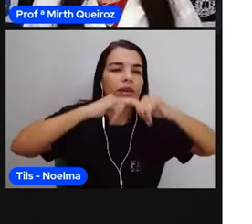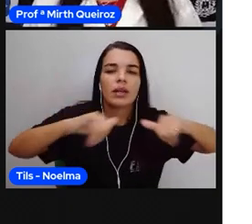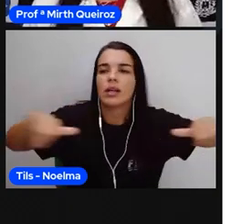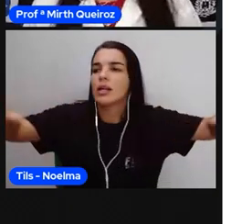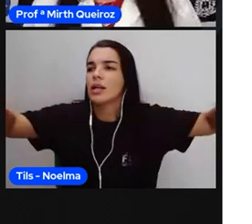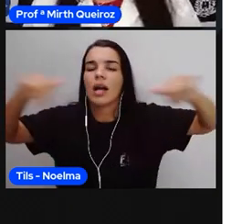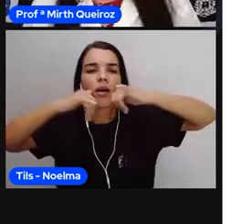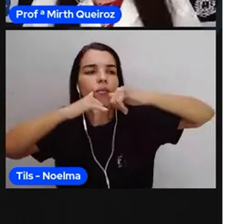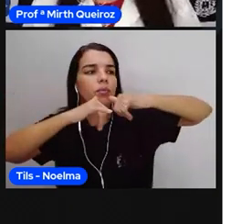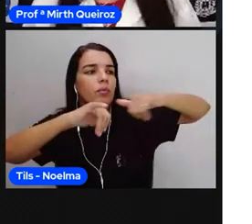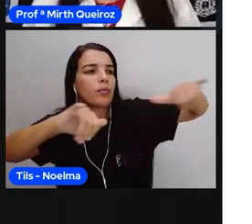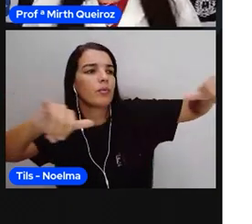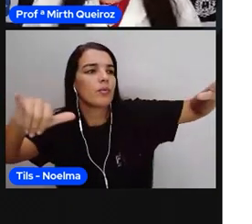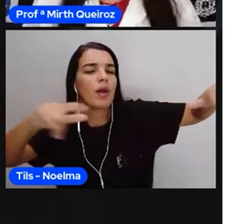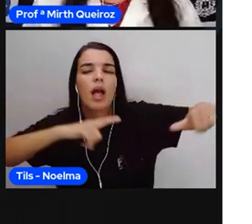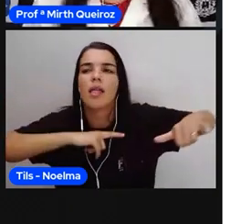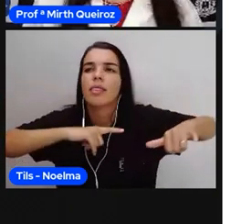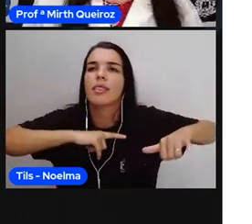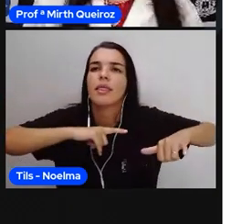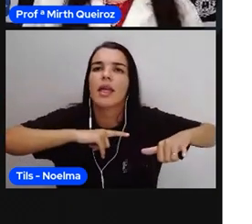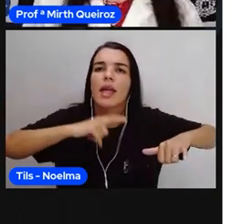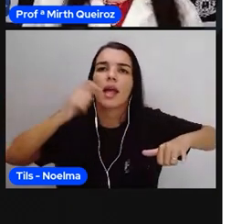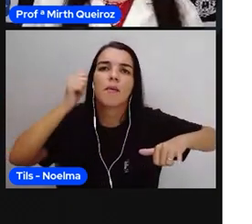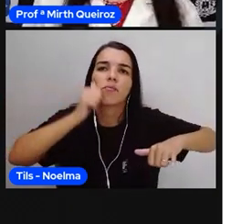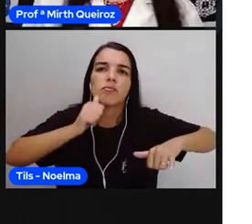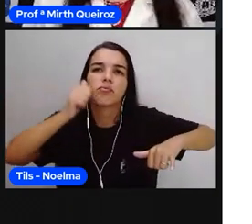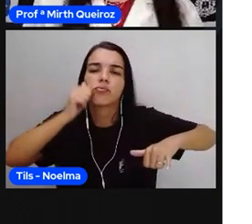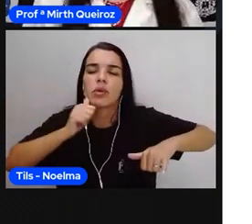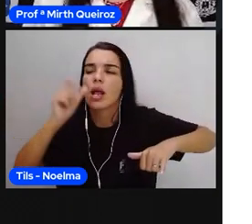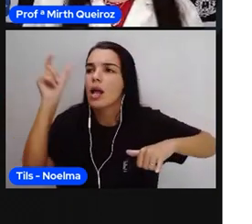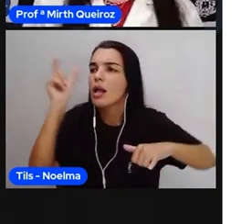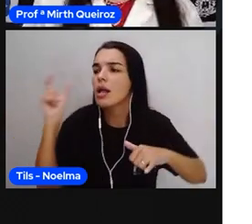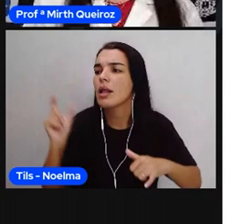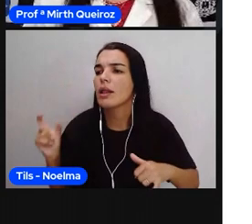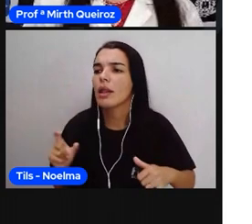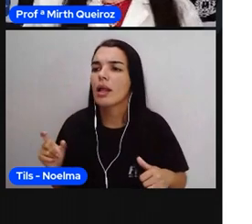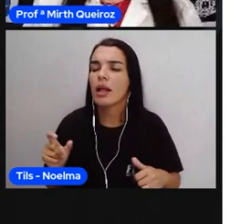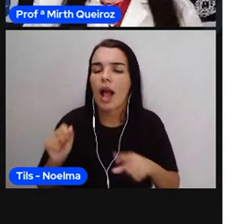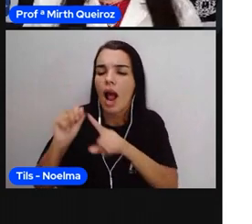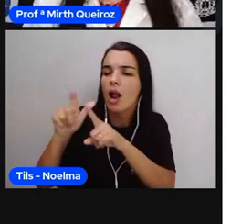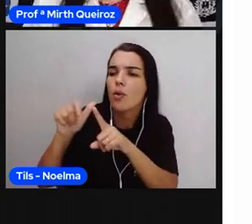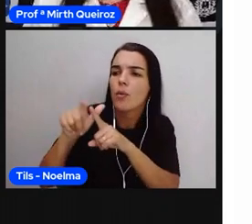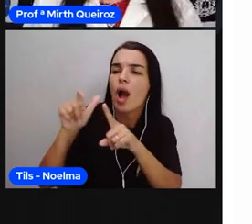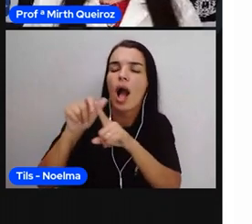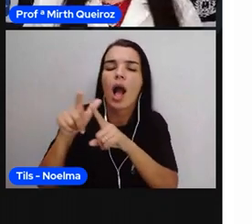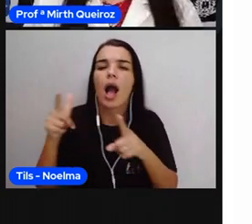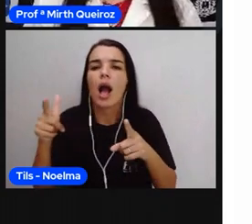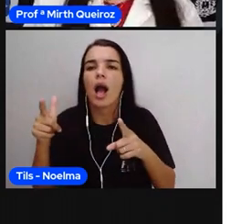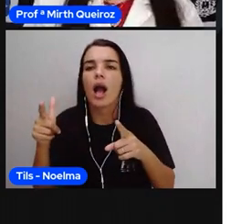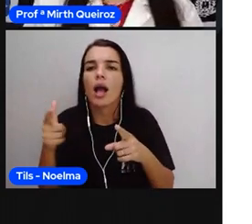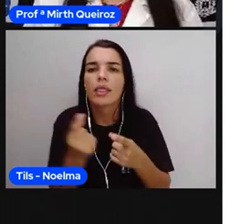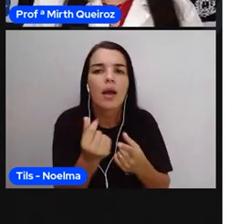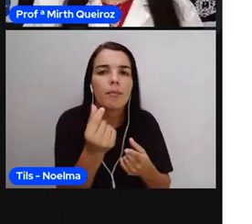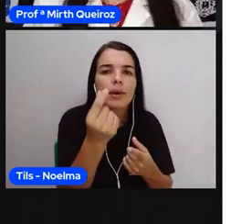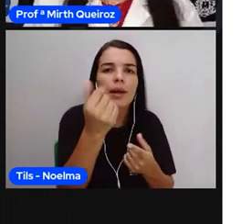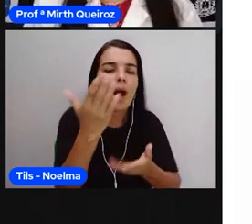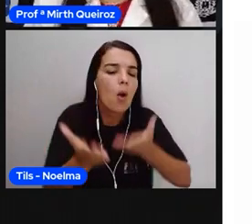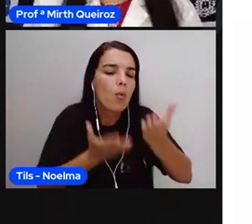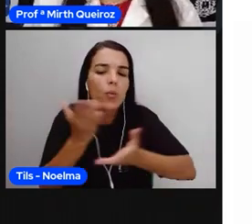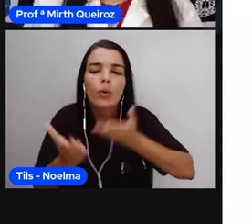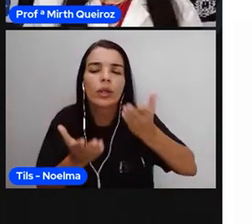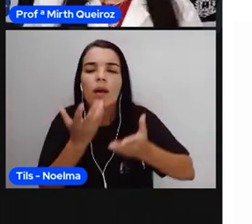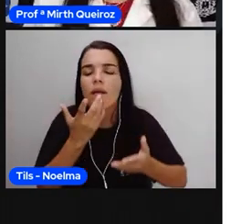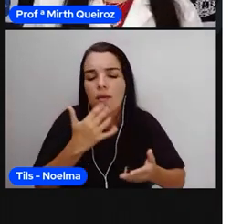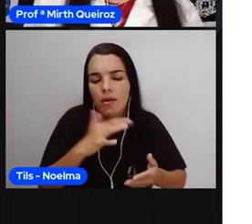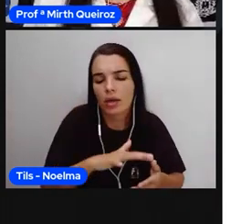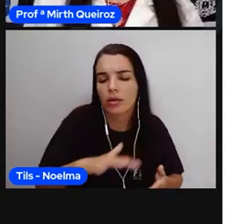né? A crioula está sendo alugada a tal preço, né? Para cuidar de